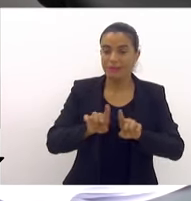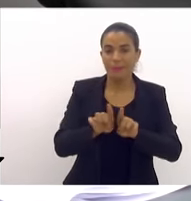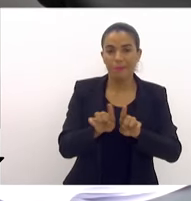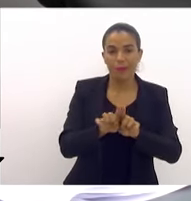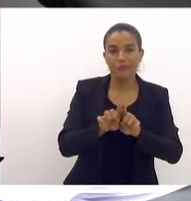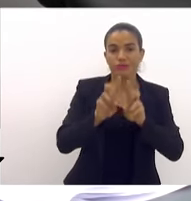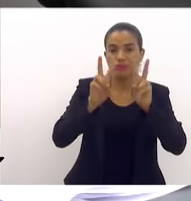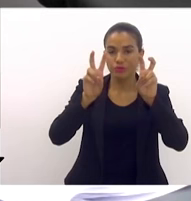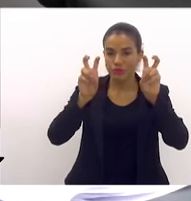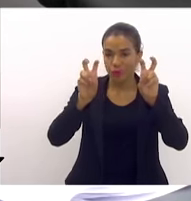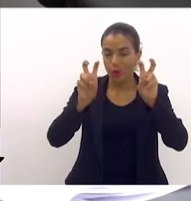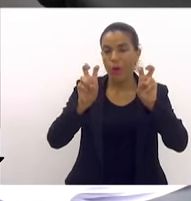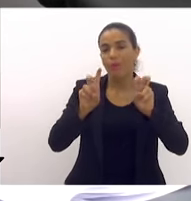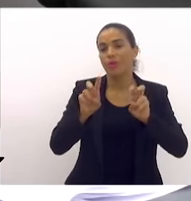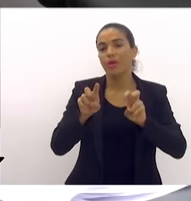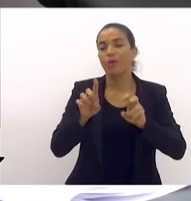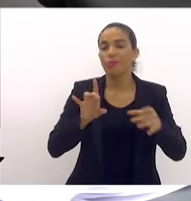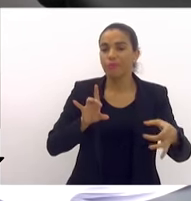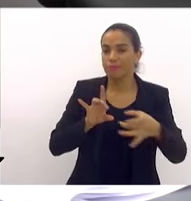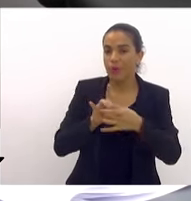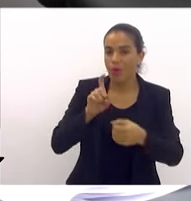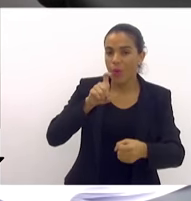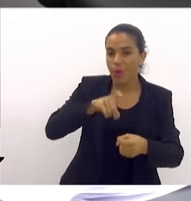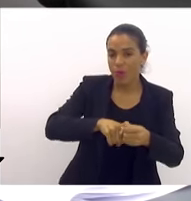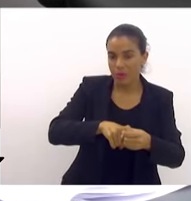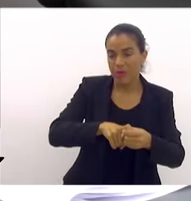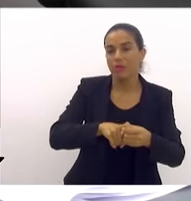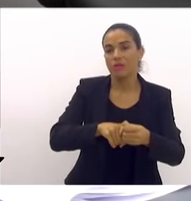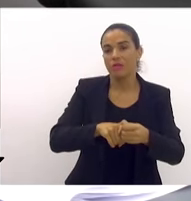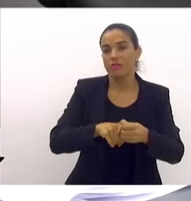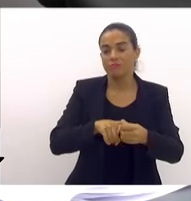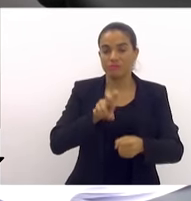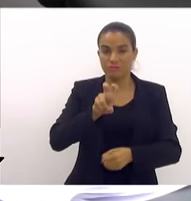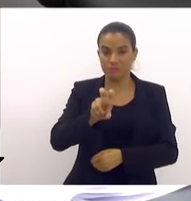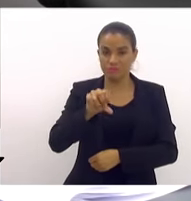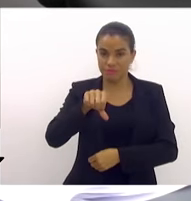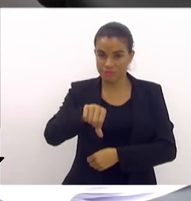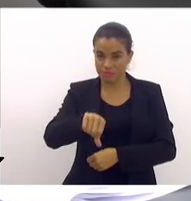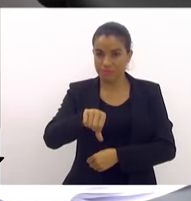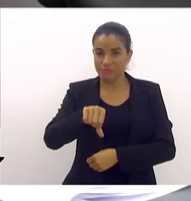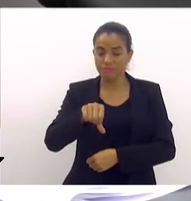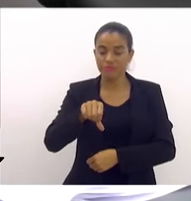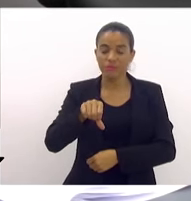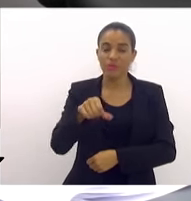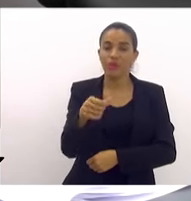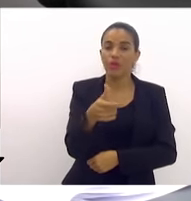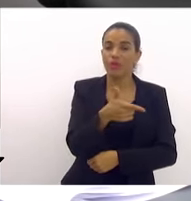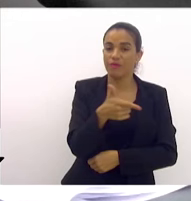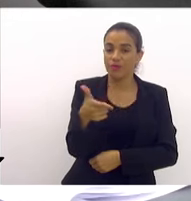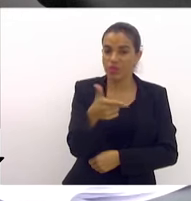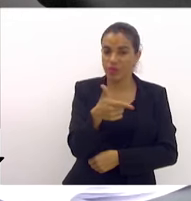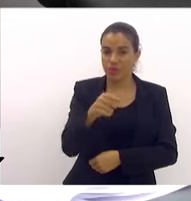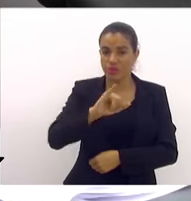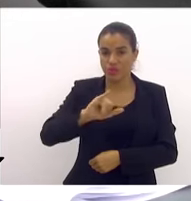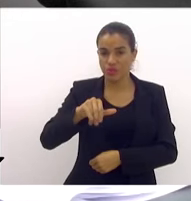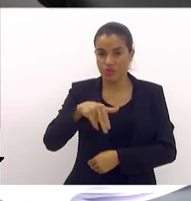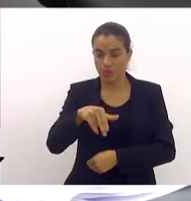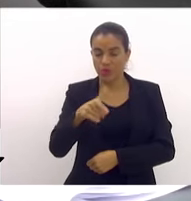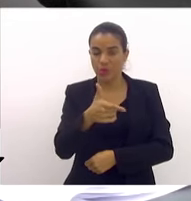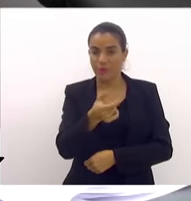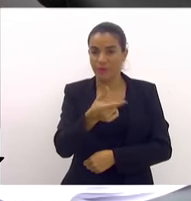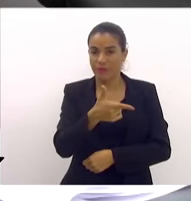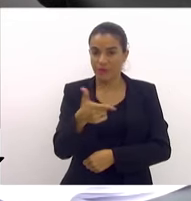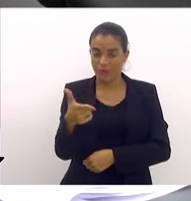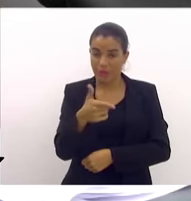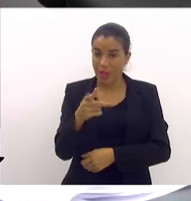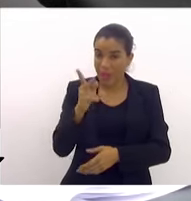couber o disposto no convênio ICMS número 59, de 22 de junho de 2012. Então, a própria